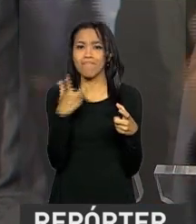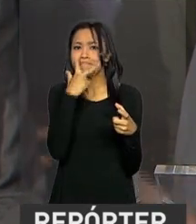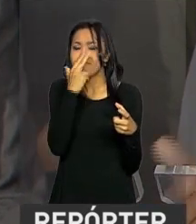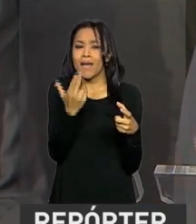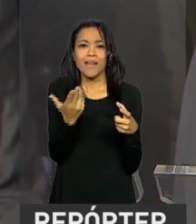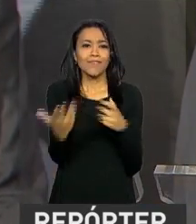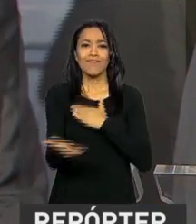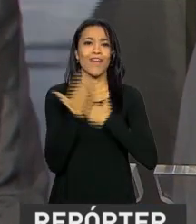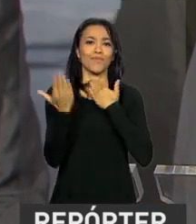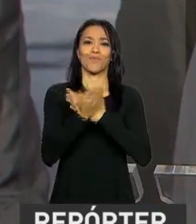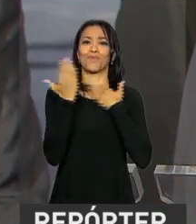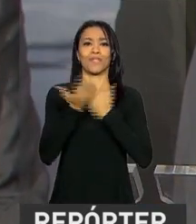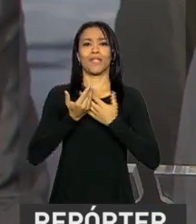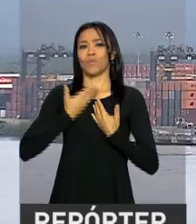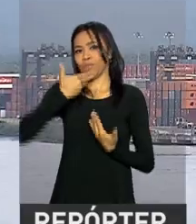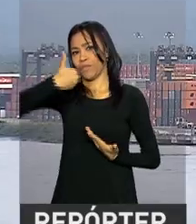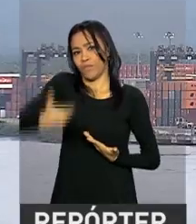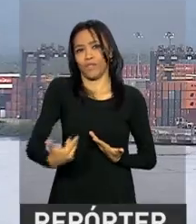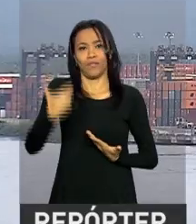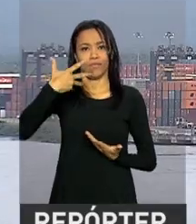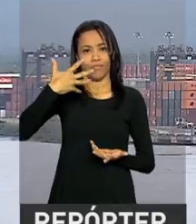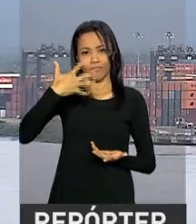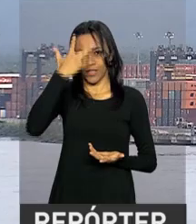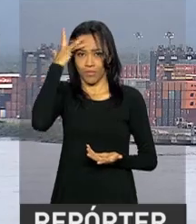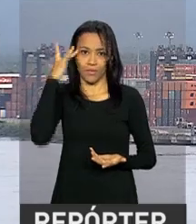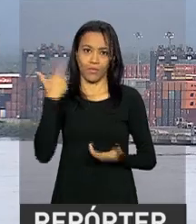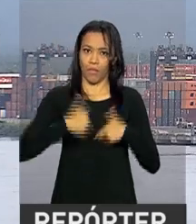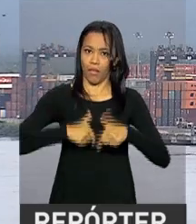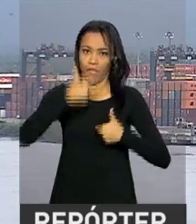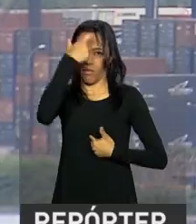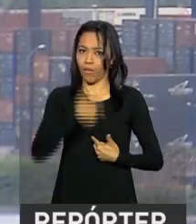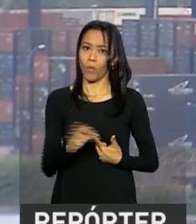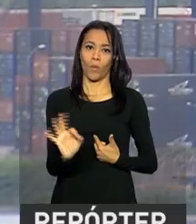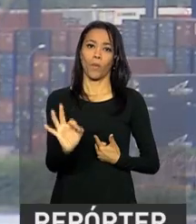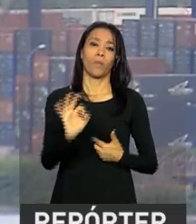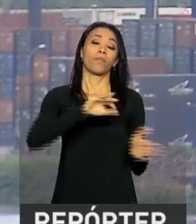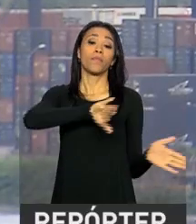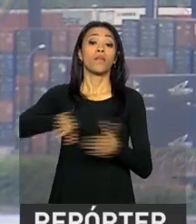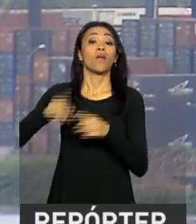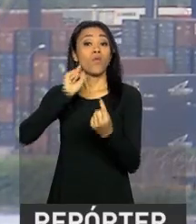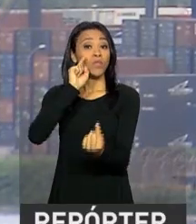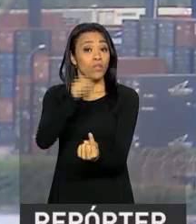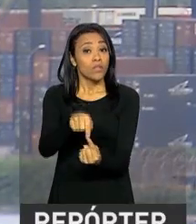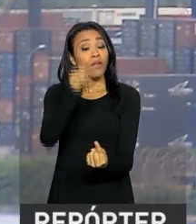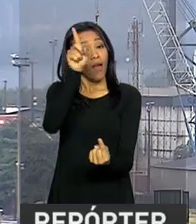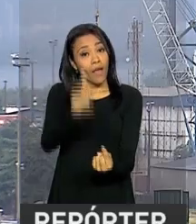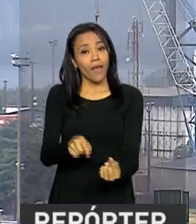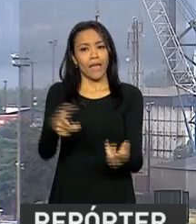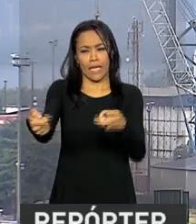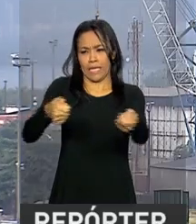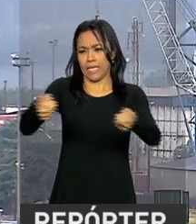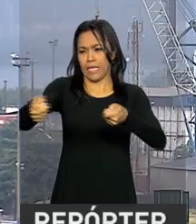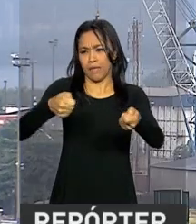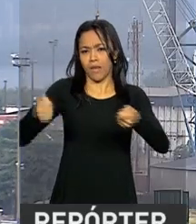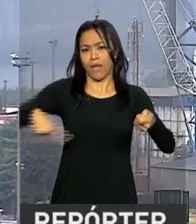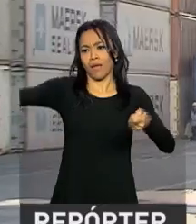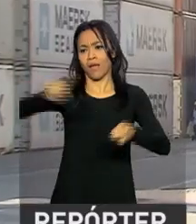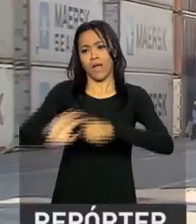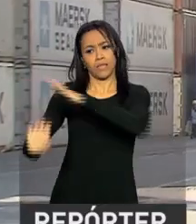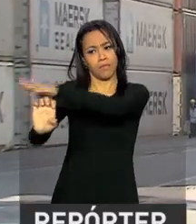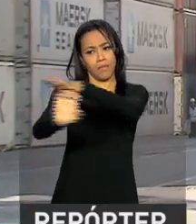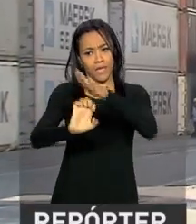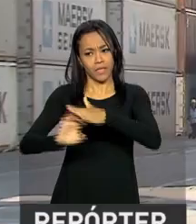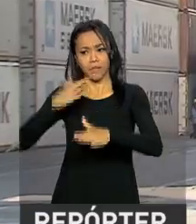atendidas as reivindicações dos trabalhadores. Para os empresários, a ideia é estabelecer um equilíbrio entre as necessidades dos trabalhadores e